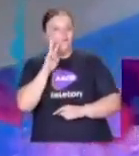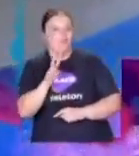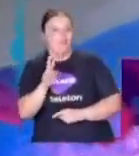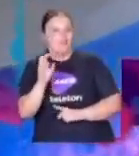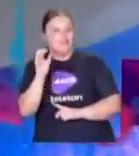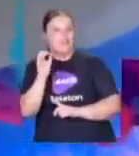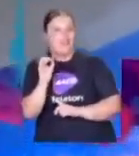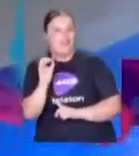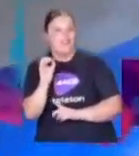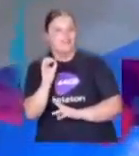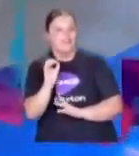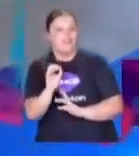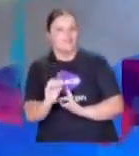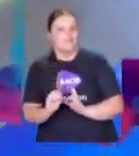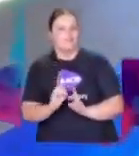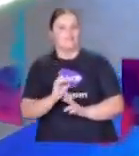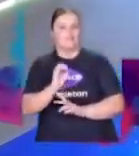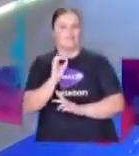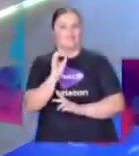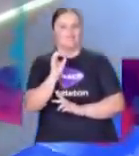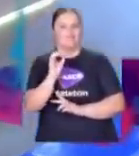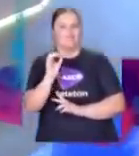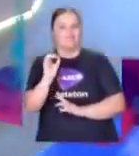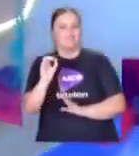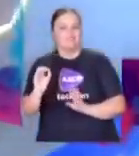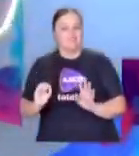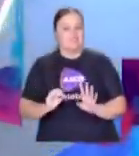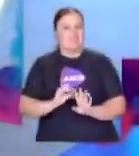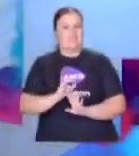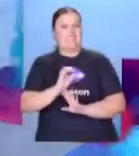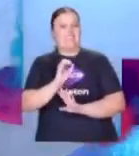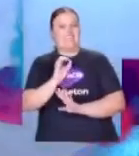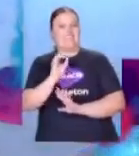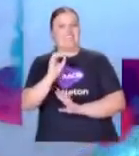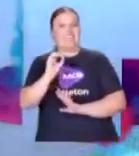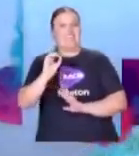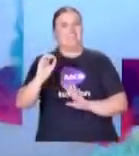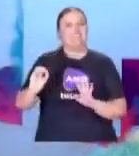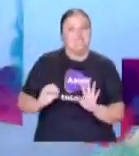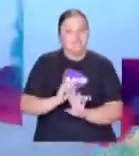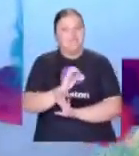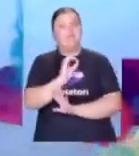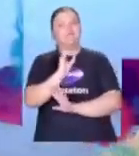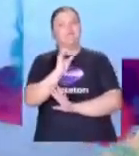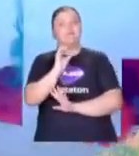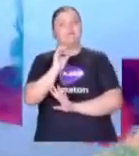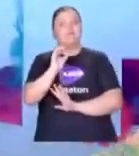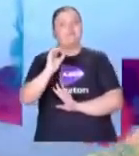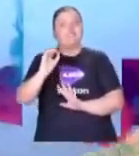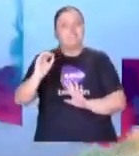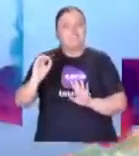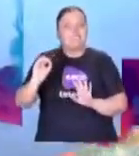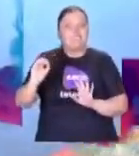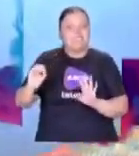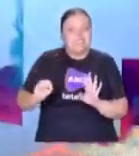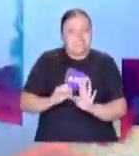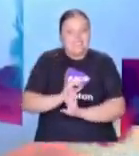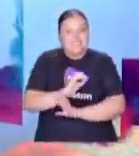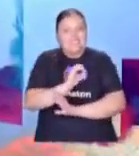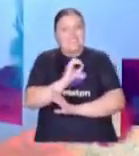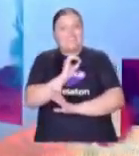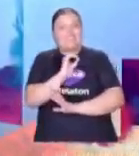de costas, vai. É zero, mais um zero. Pode abrir, outro zero. Agora, mais um